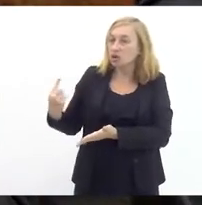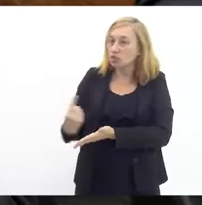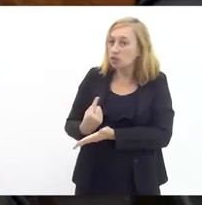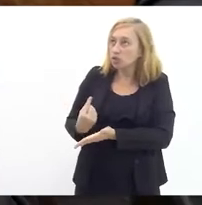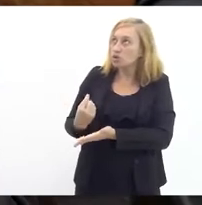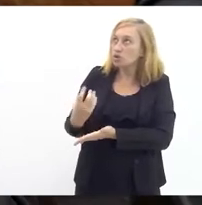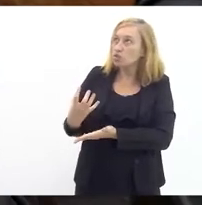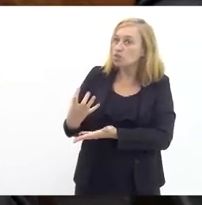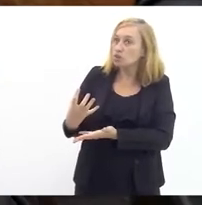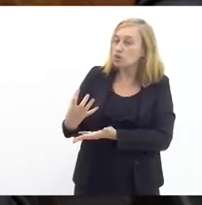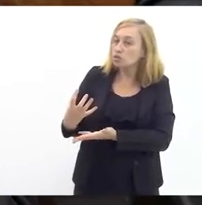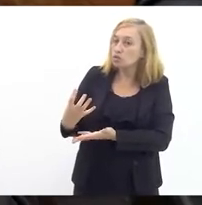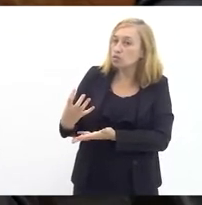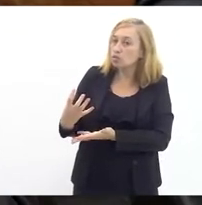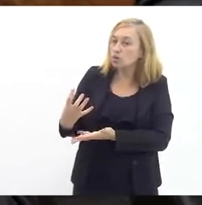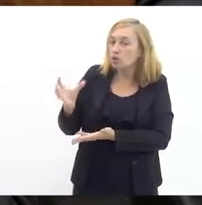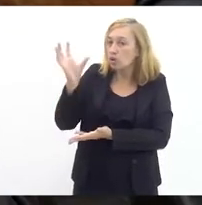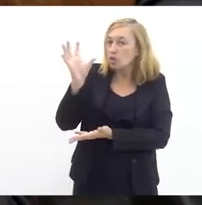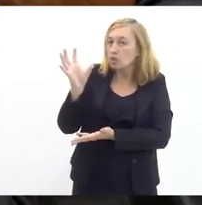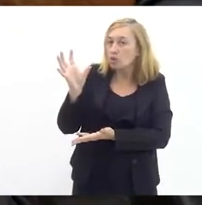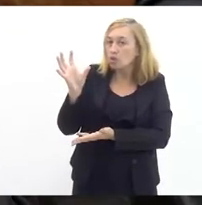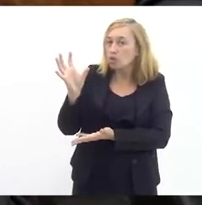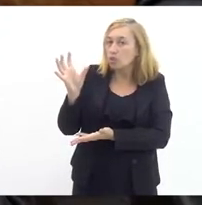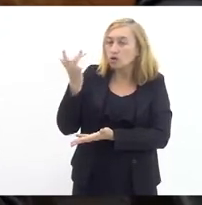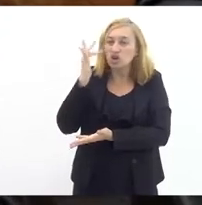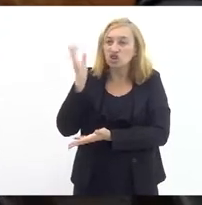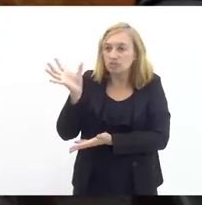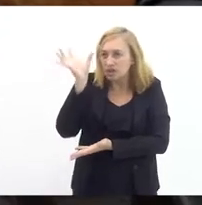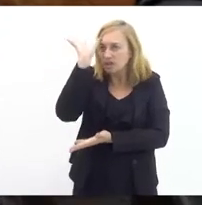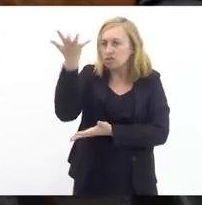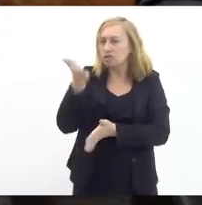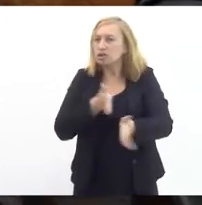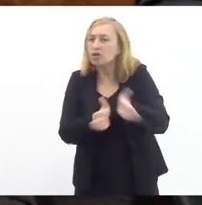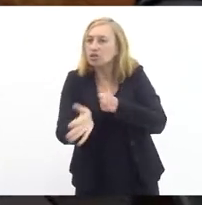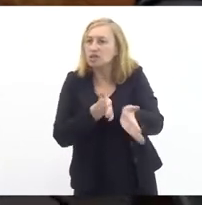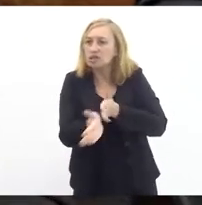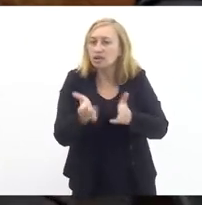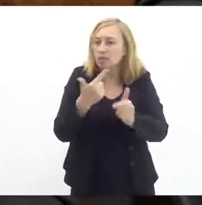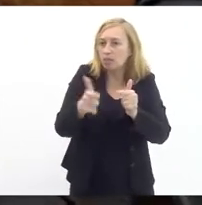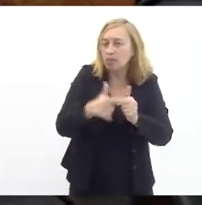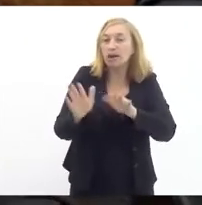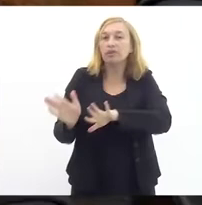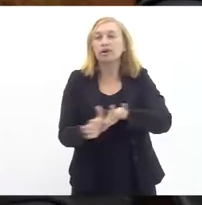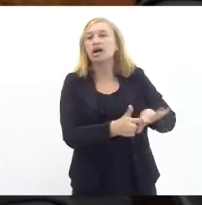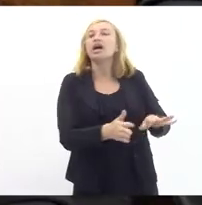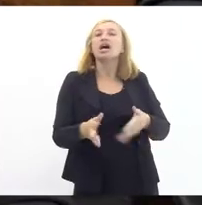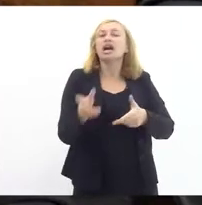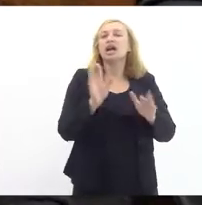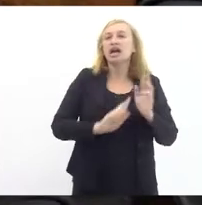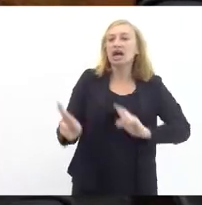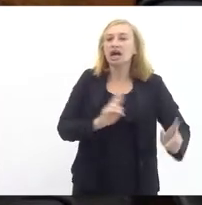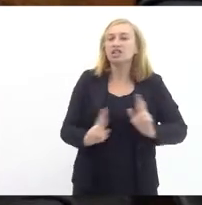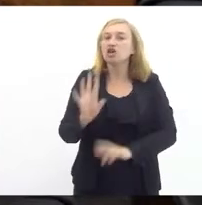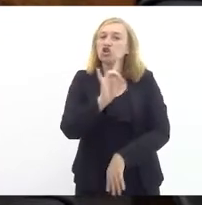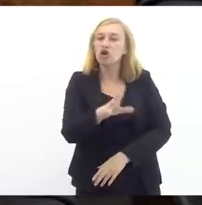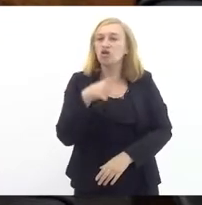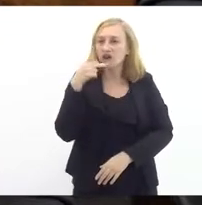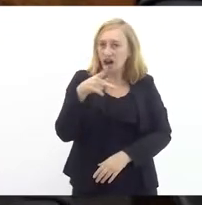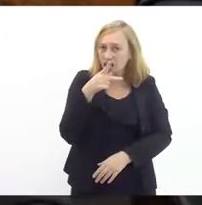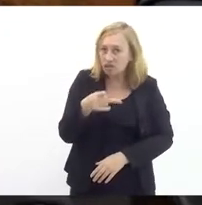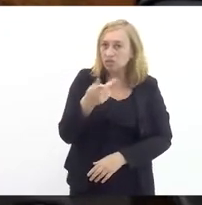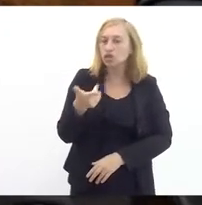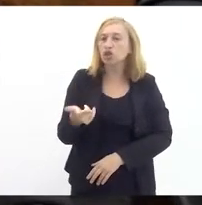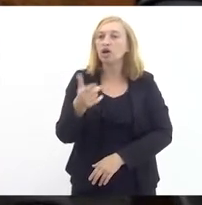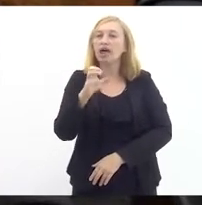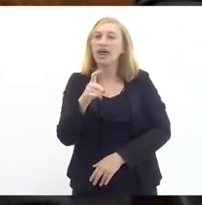sentir, pode ser uma solução para o problema da acessibilidade. E em relação, só acrescentando aqui